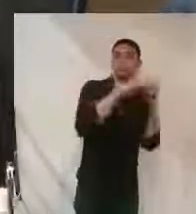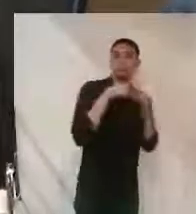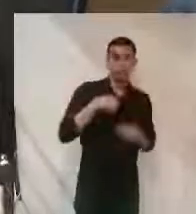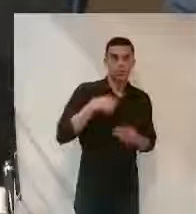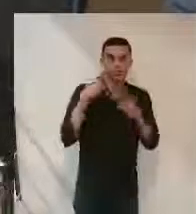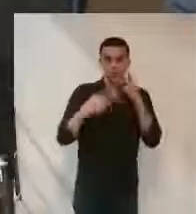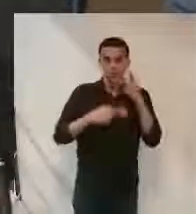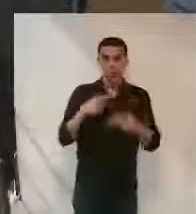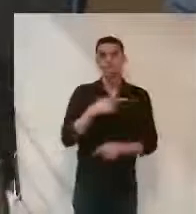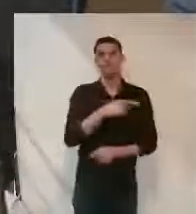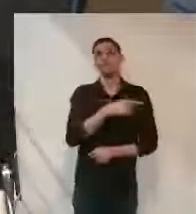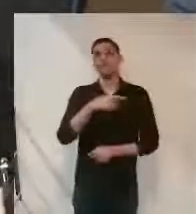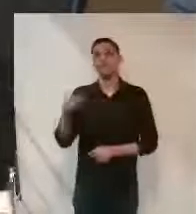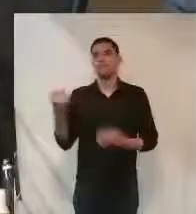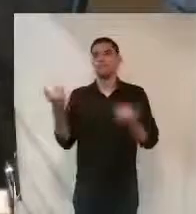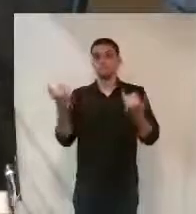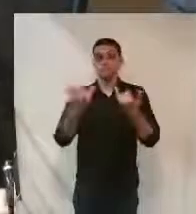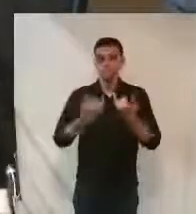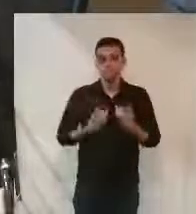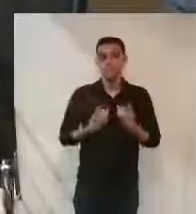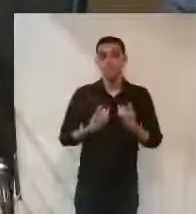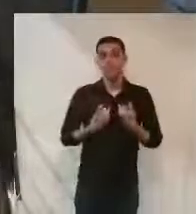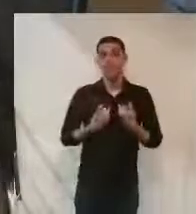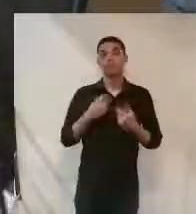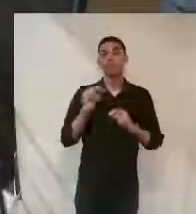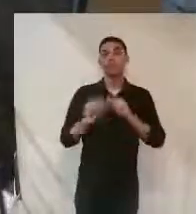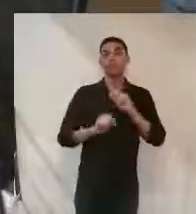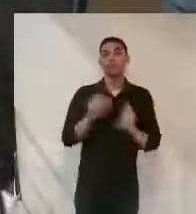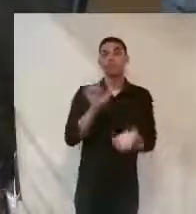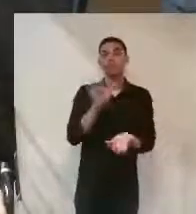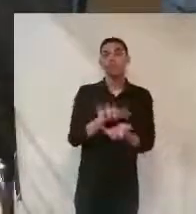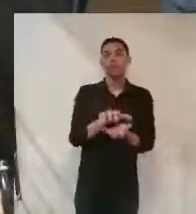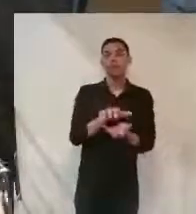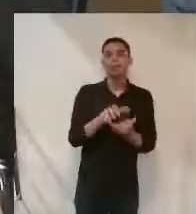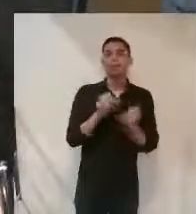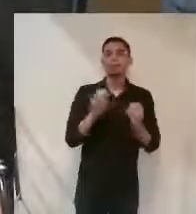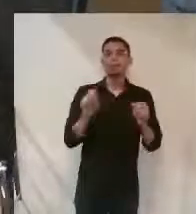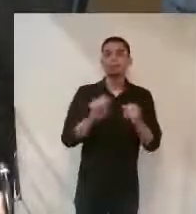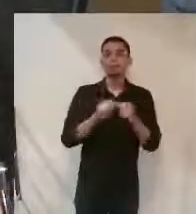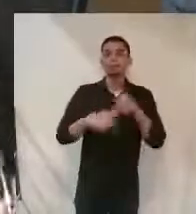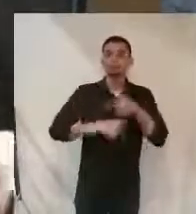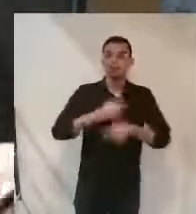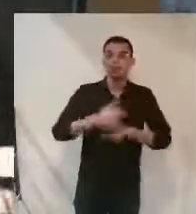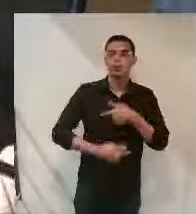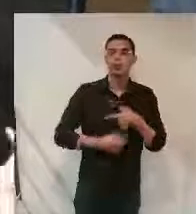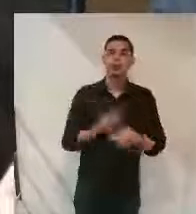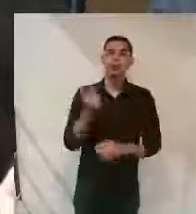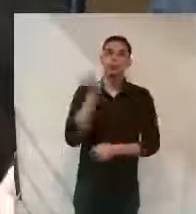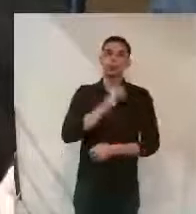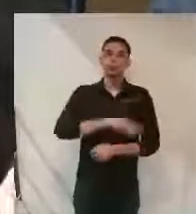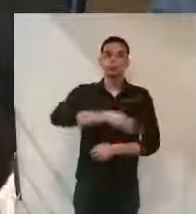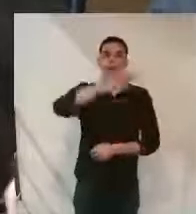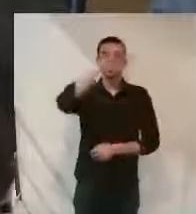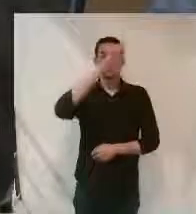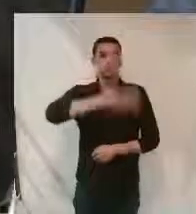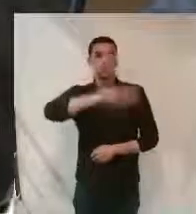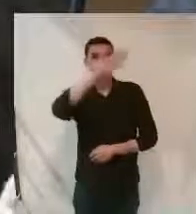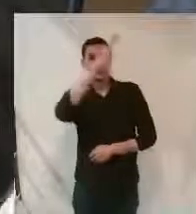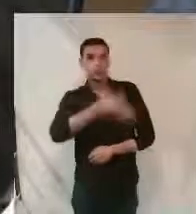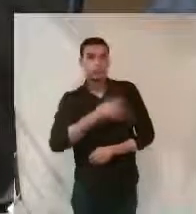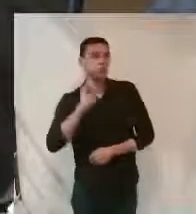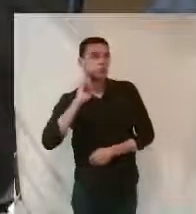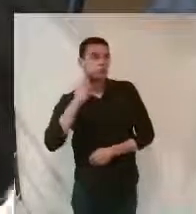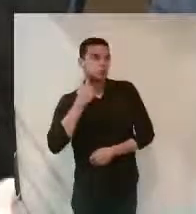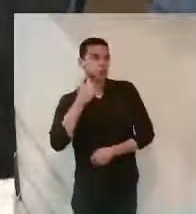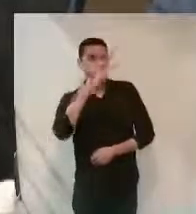falar, vocês vão dizer o que é que Pernambuco está fazendo para encerrar os lixões aqui no